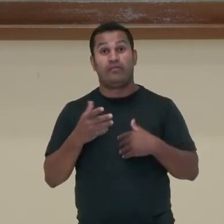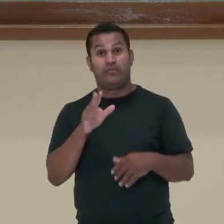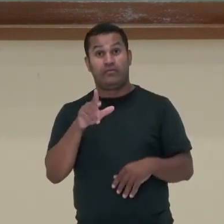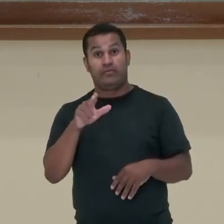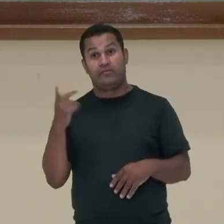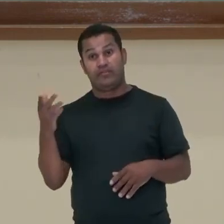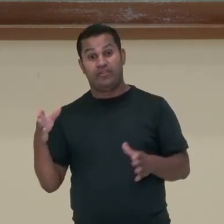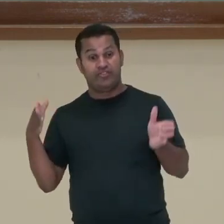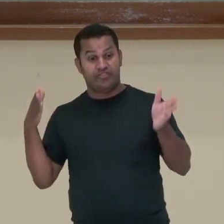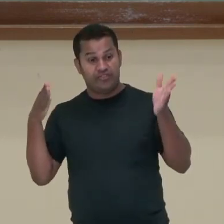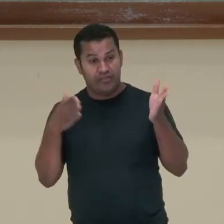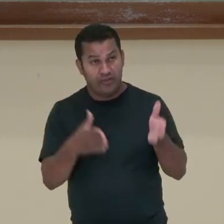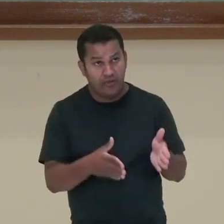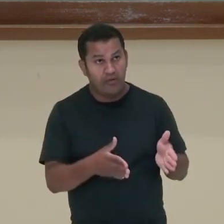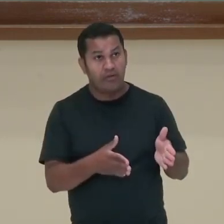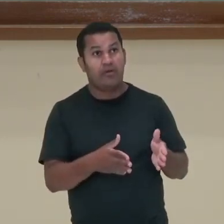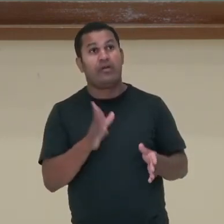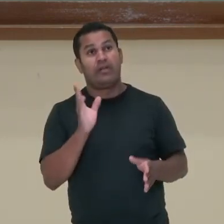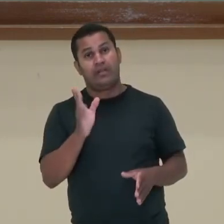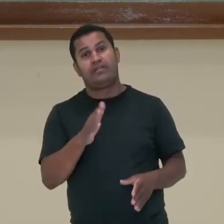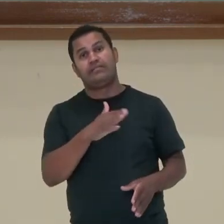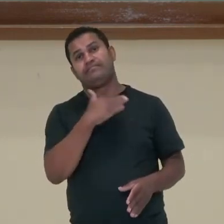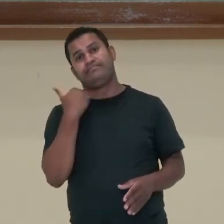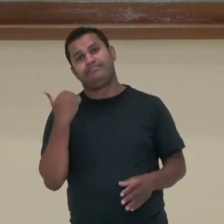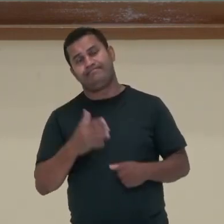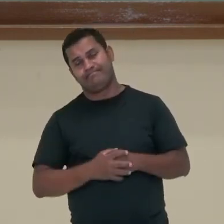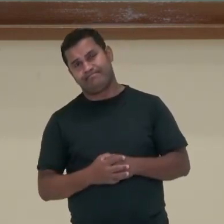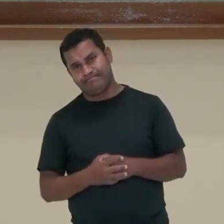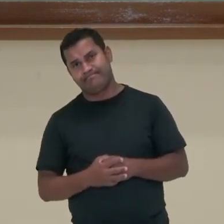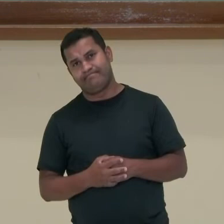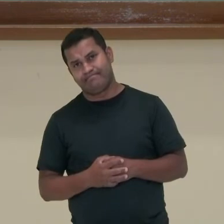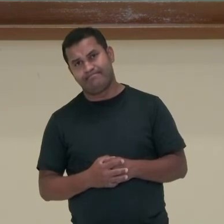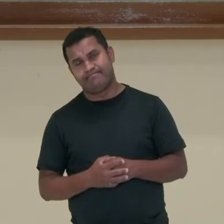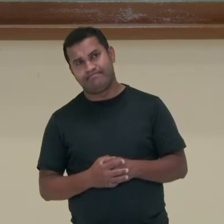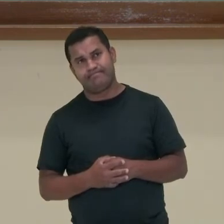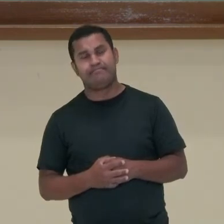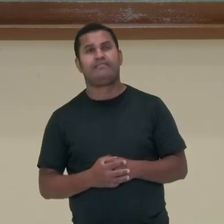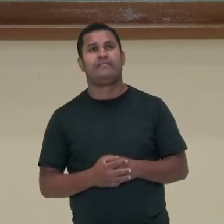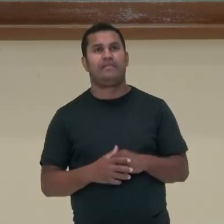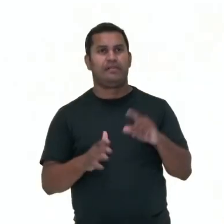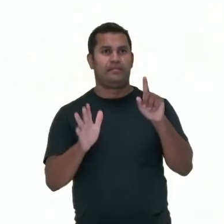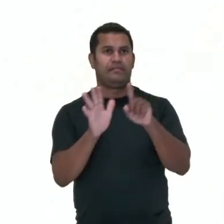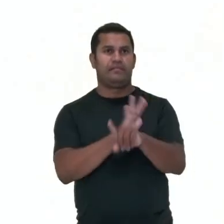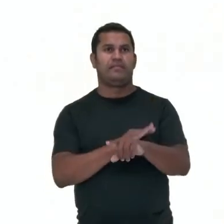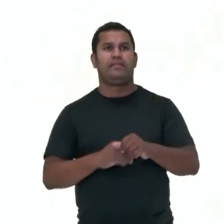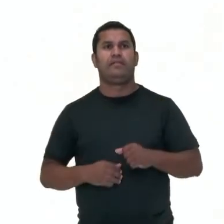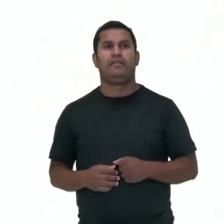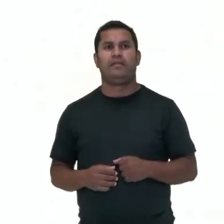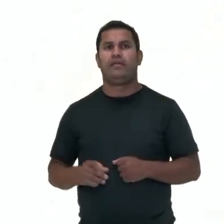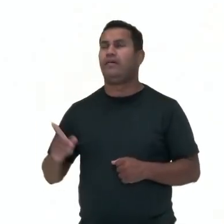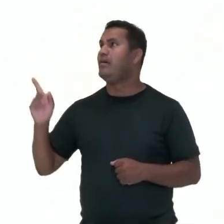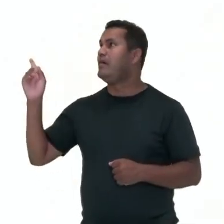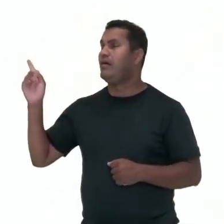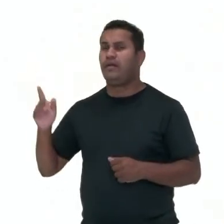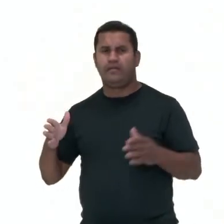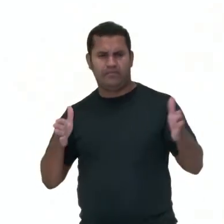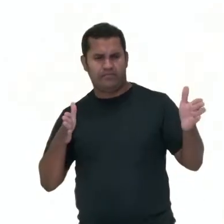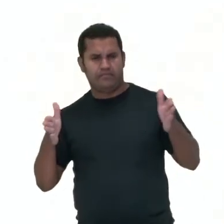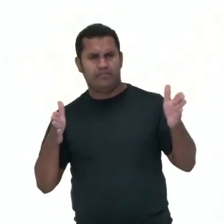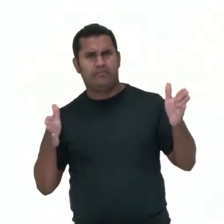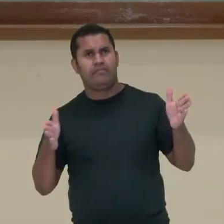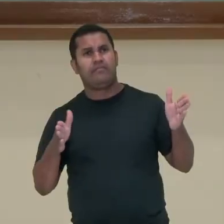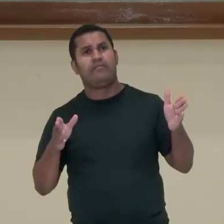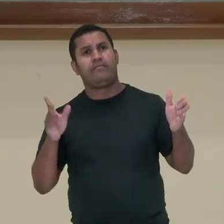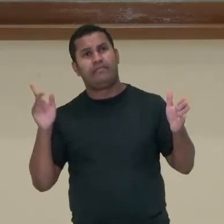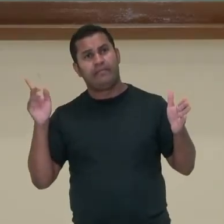infelizmente. Vamos fazer uma pergunta, pessoal, só para fixar mais ou menos o que a gente viu até agora? Por quantos anos Vincent Van Gogh teve a carreira de pintor?